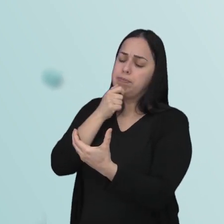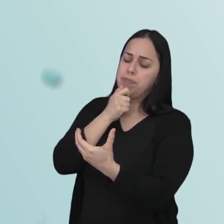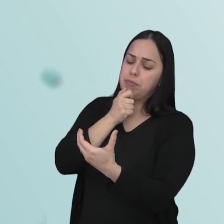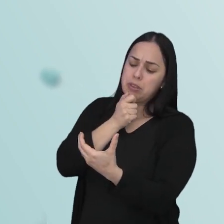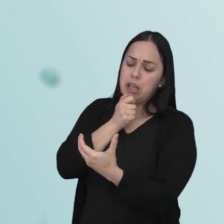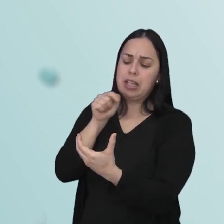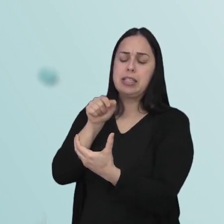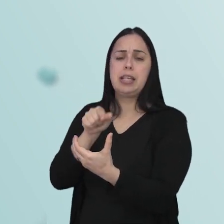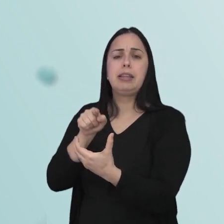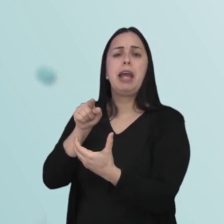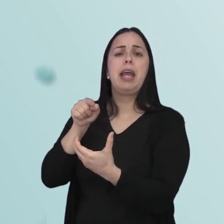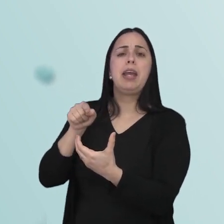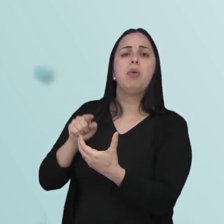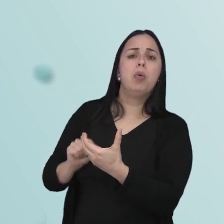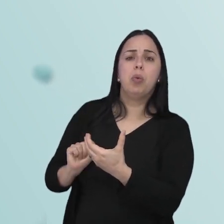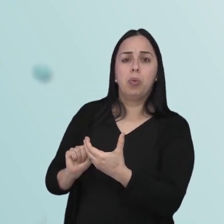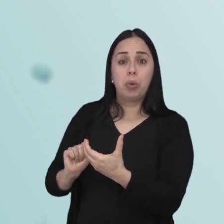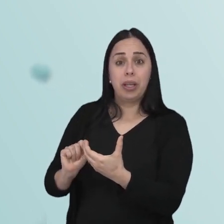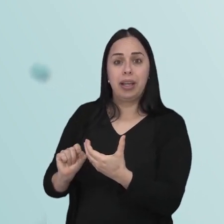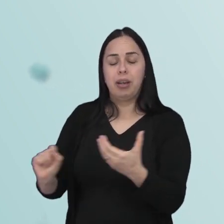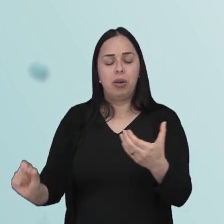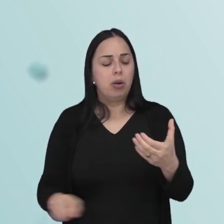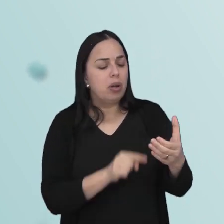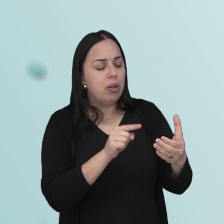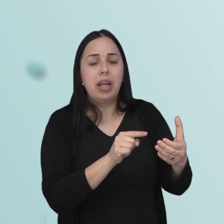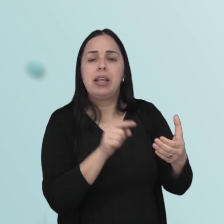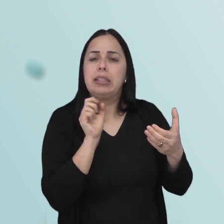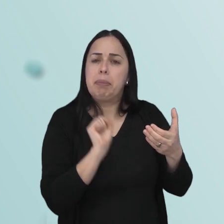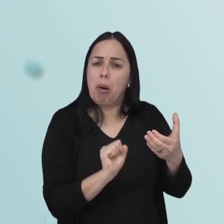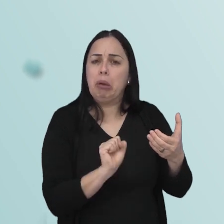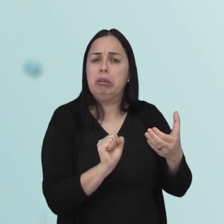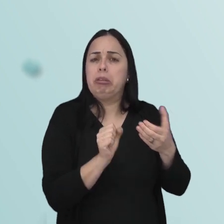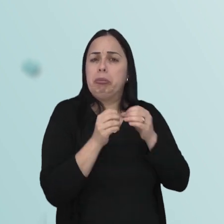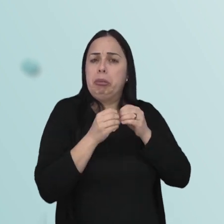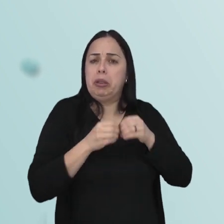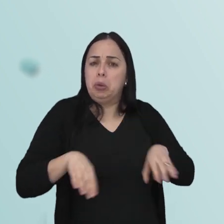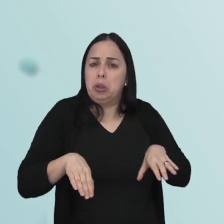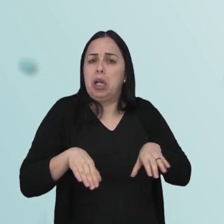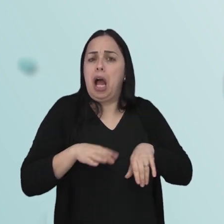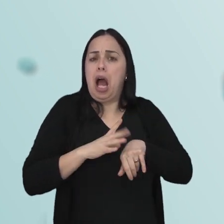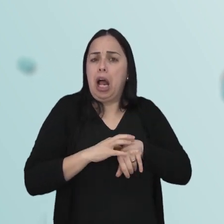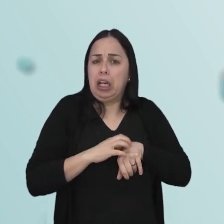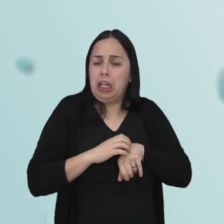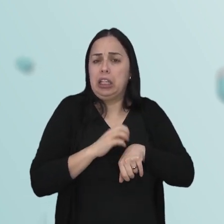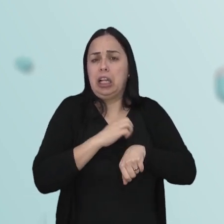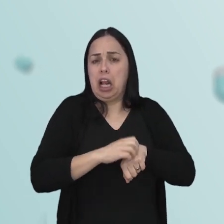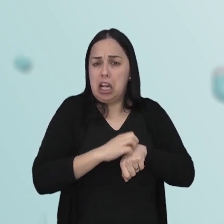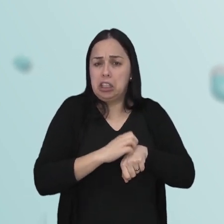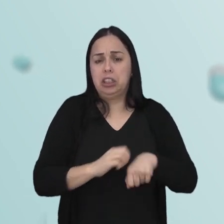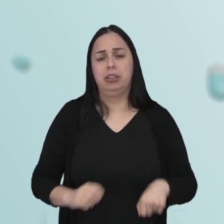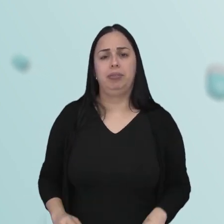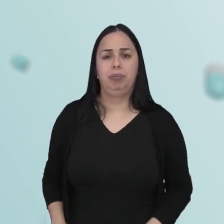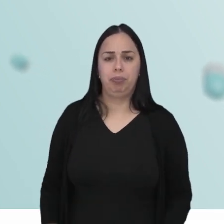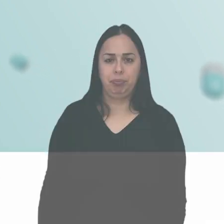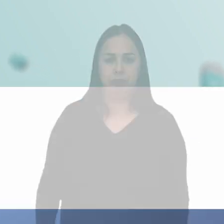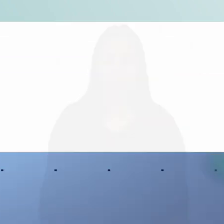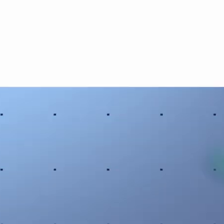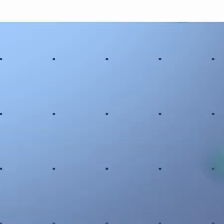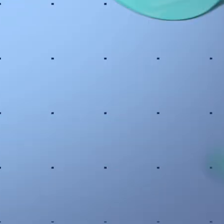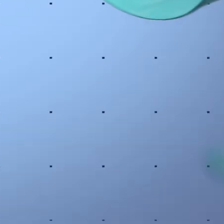sendo utilizado, se tem contaminações ou possíveis alimentos alergênicos que pode estar prejudicando a sua